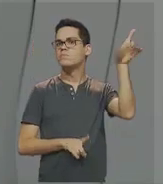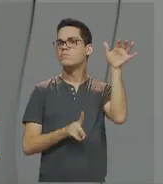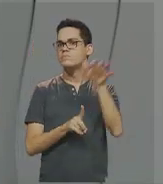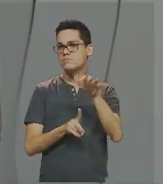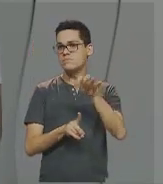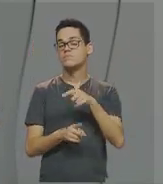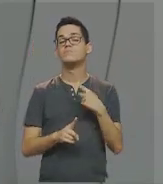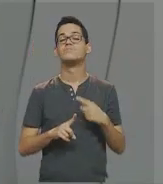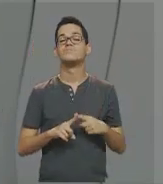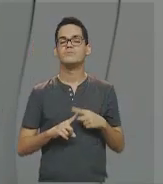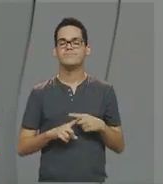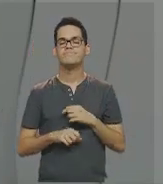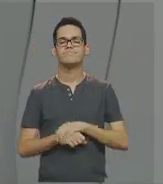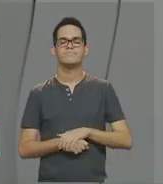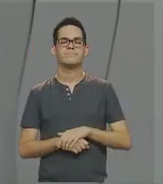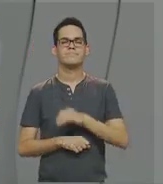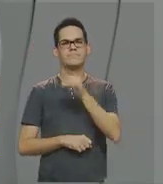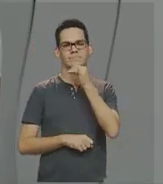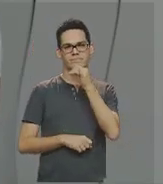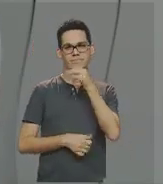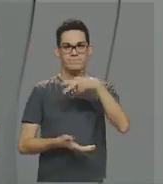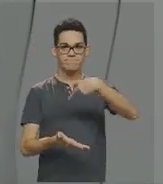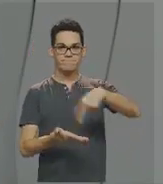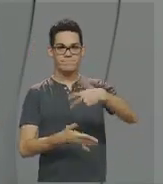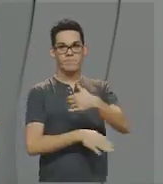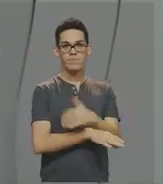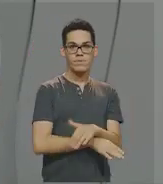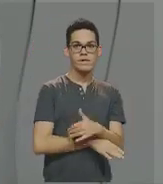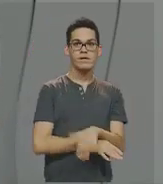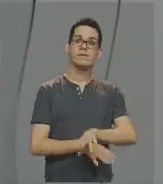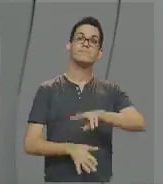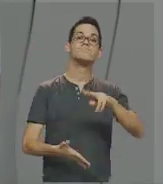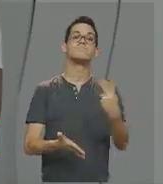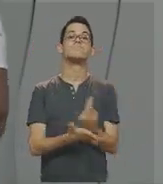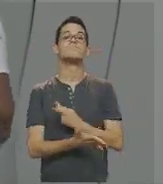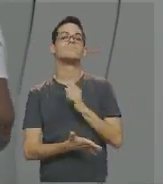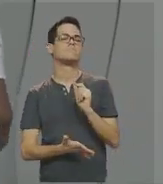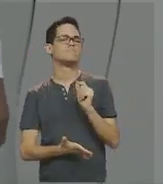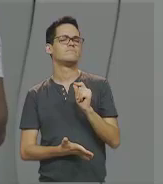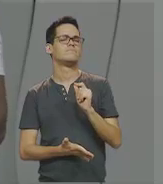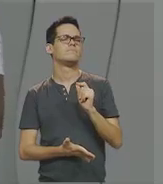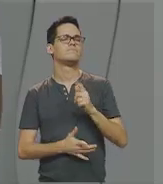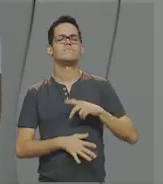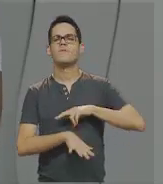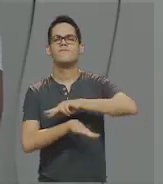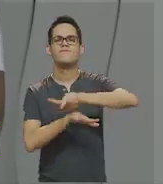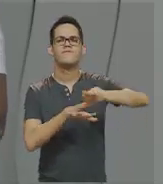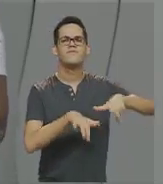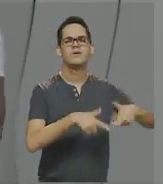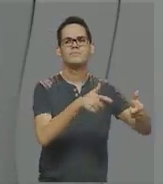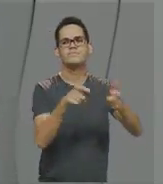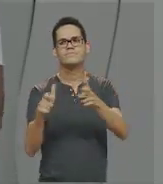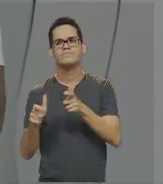for pensar, a dança de rua, ela acontece em todas as culturas,